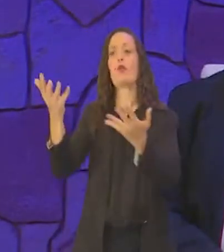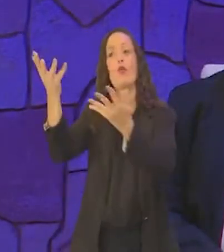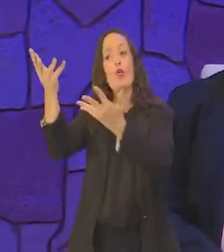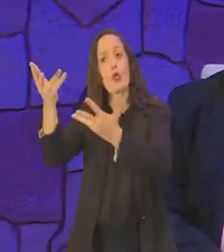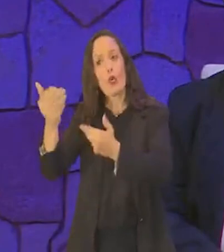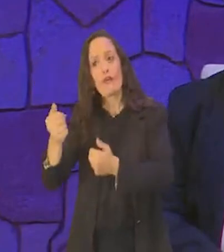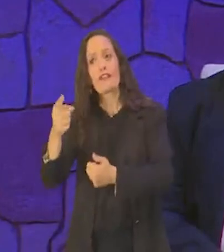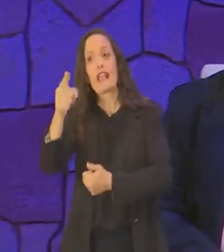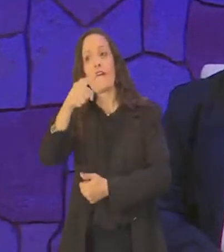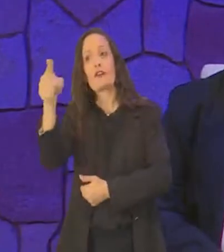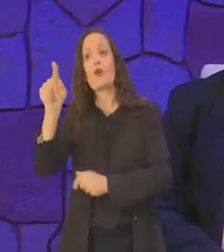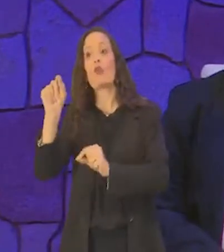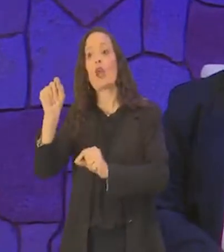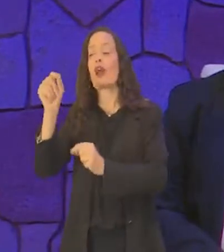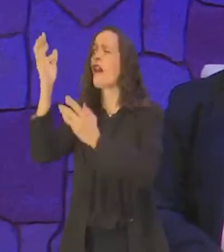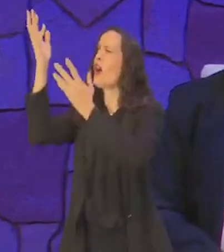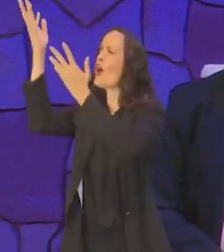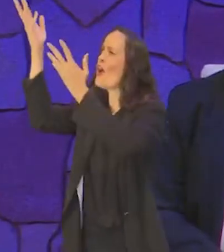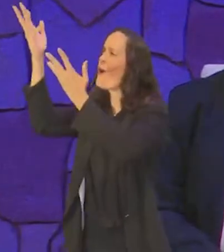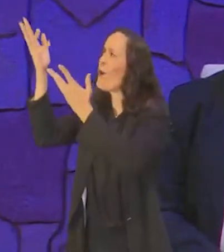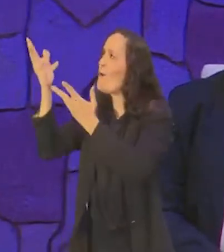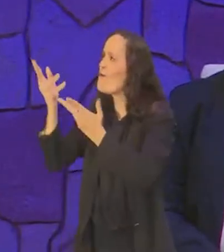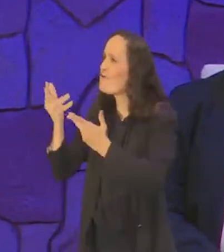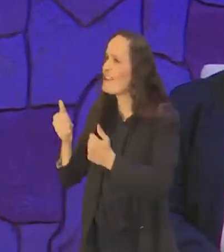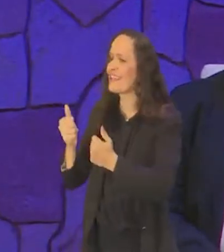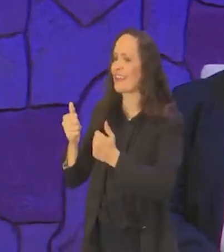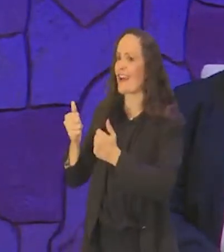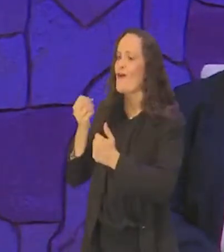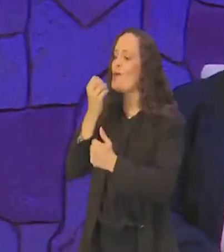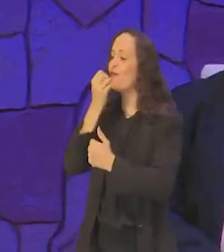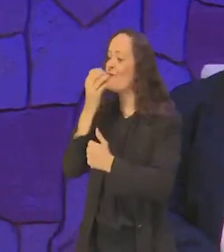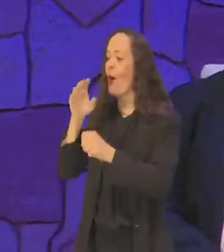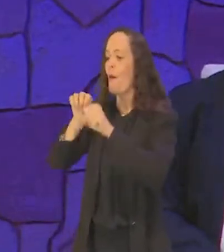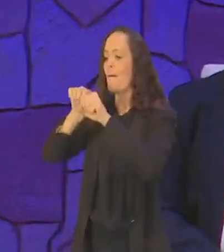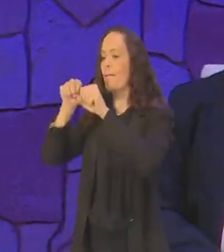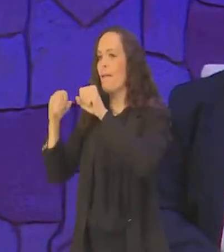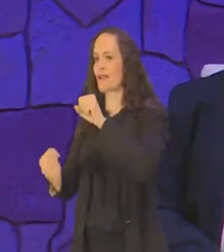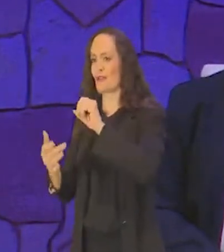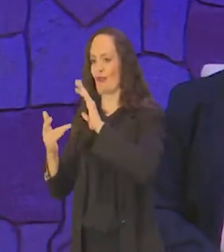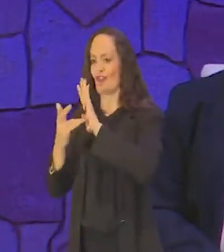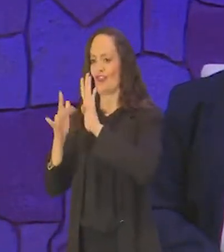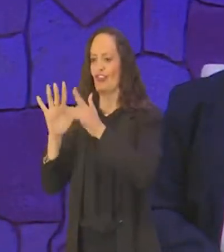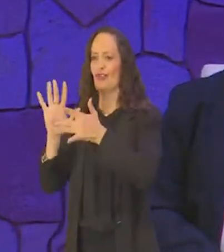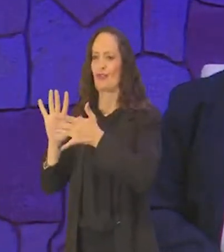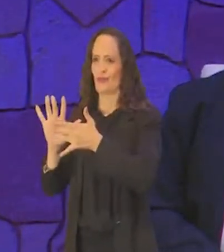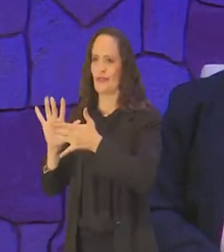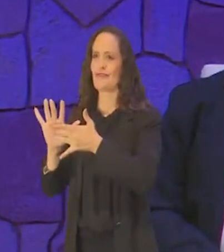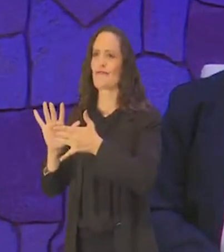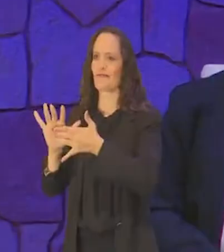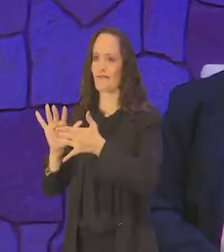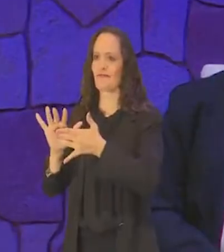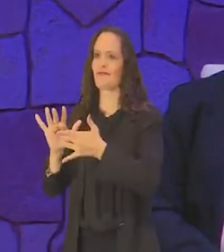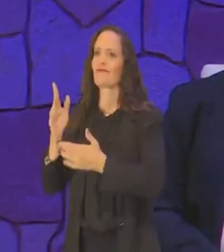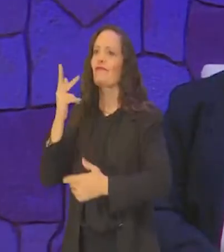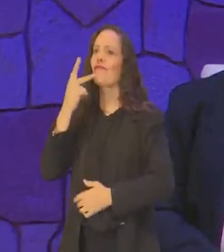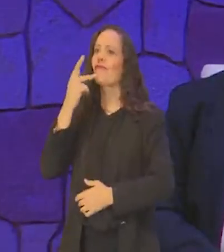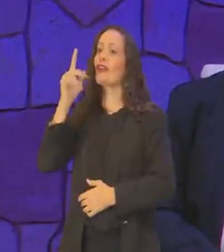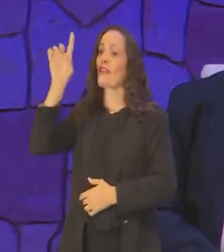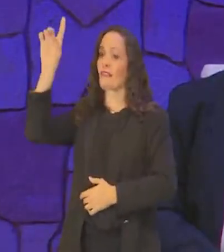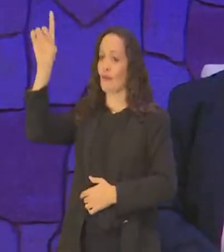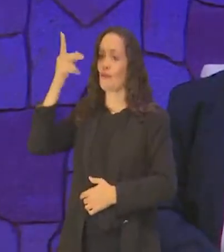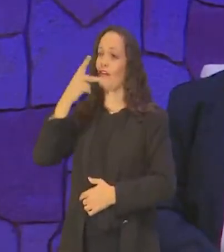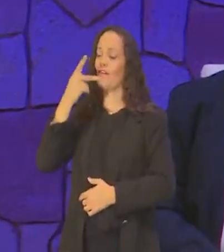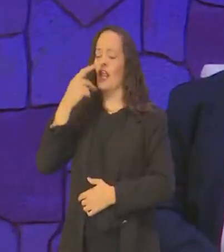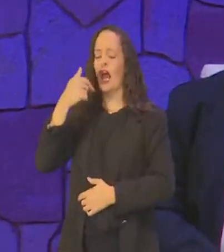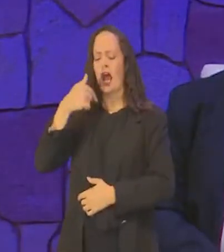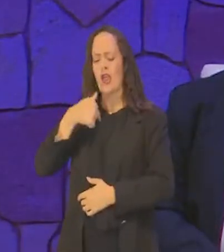convidar Jesus, o bom pastor. Ele diz: eu sou o bom pastor, e